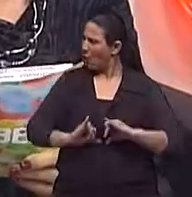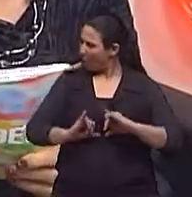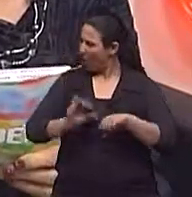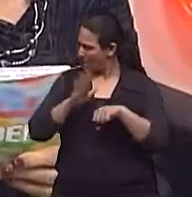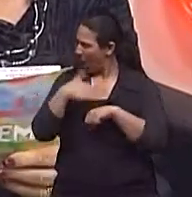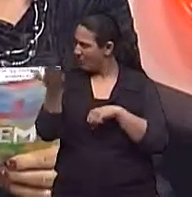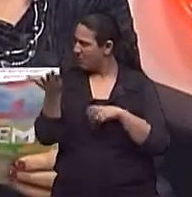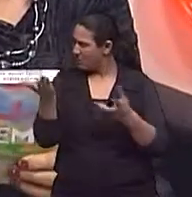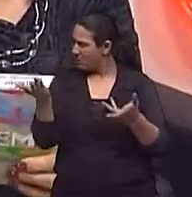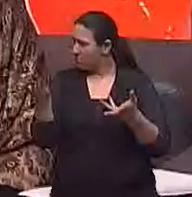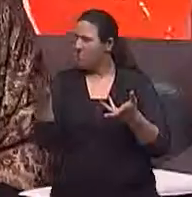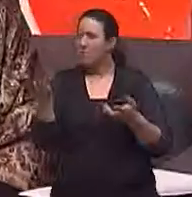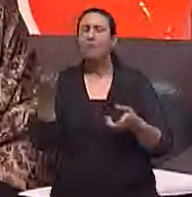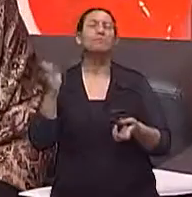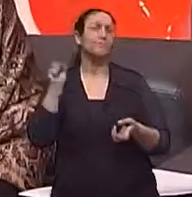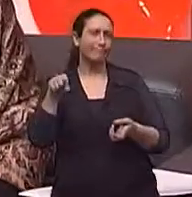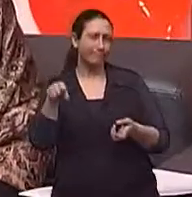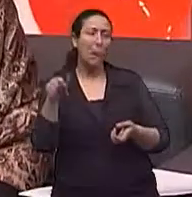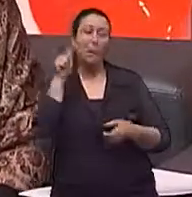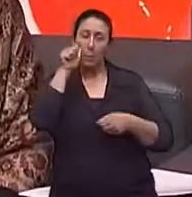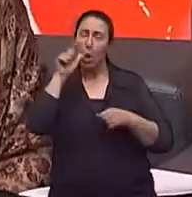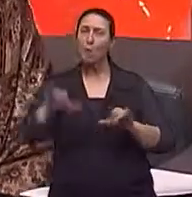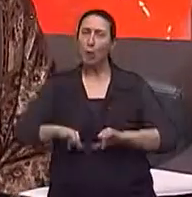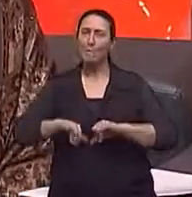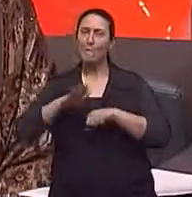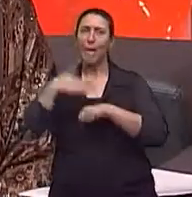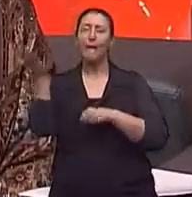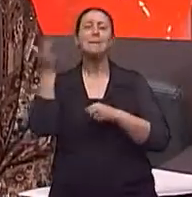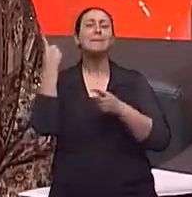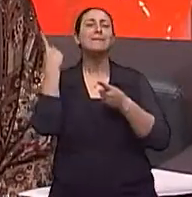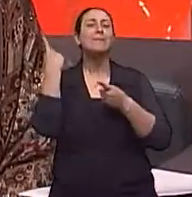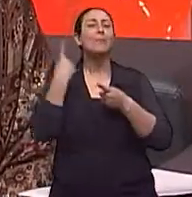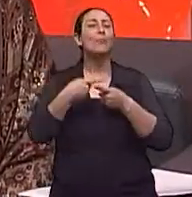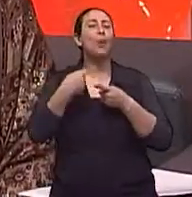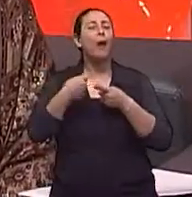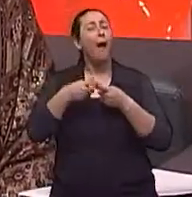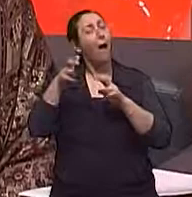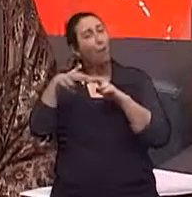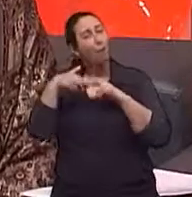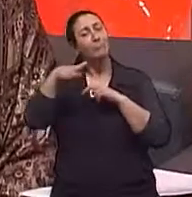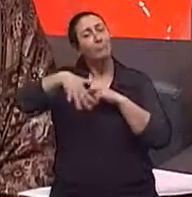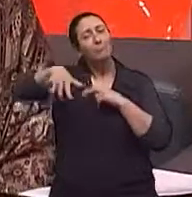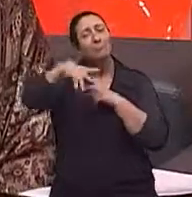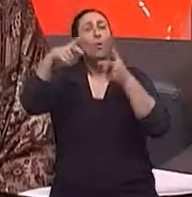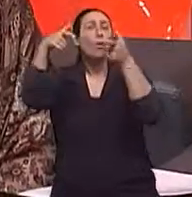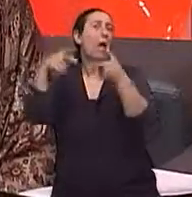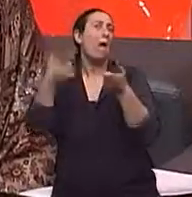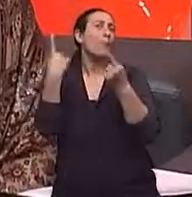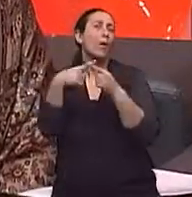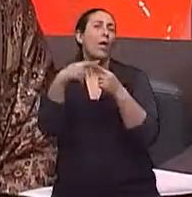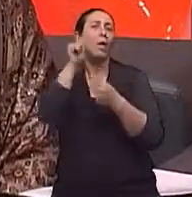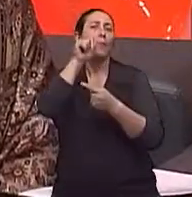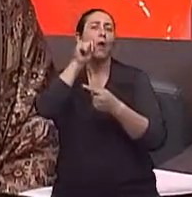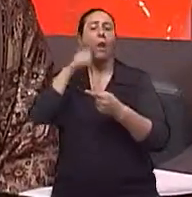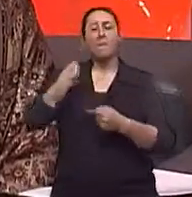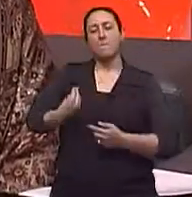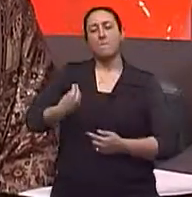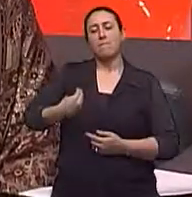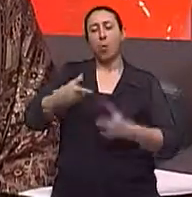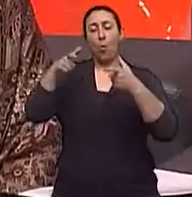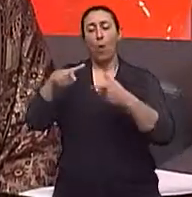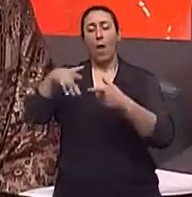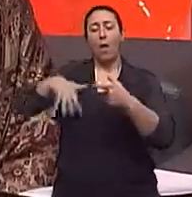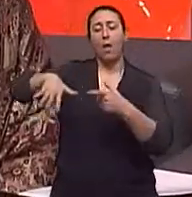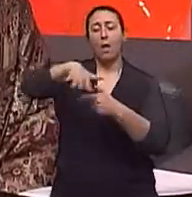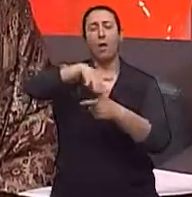então Teresa Cristina e isso as mulheres sofrem mais por conta deste lugar que eles põem colocado então